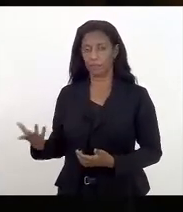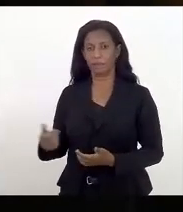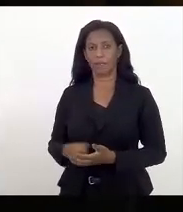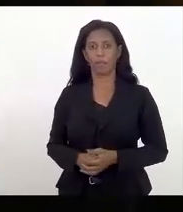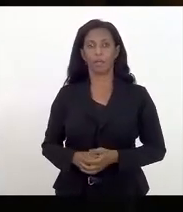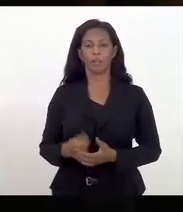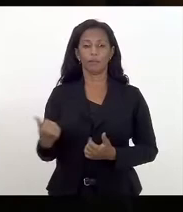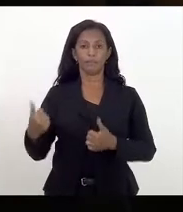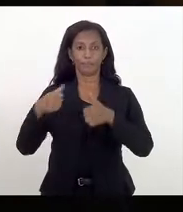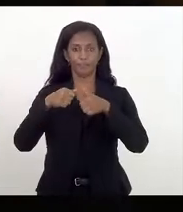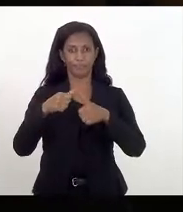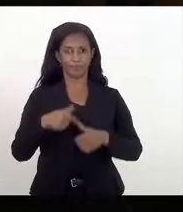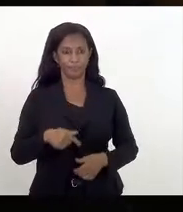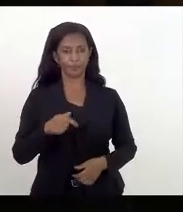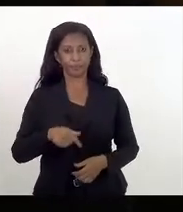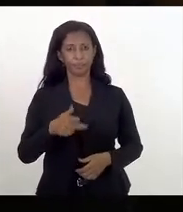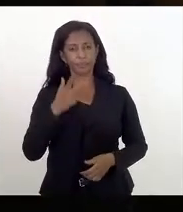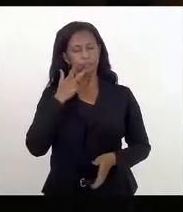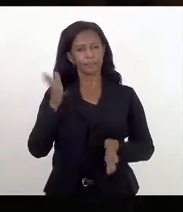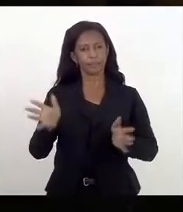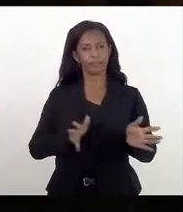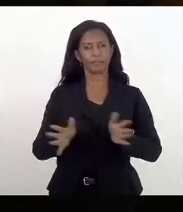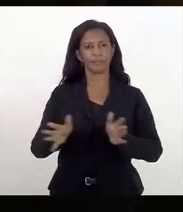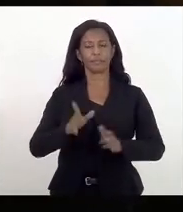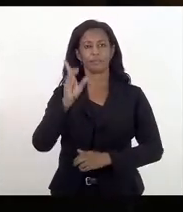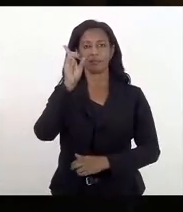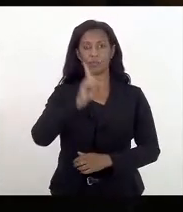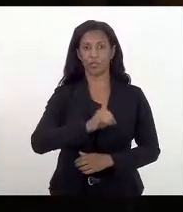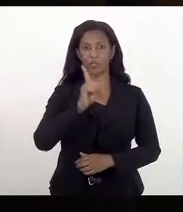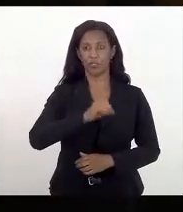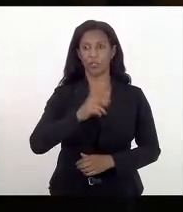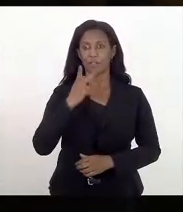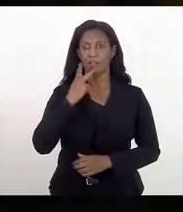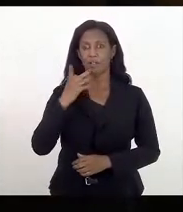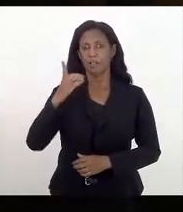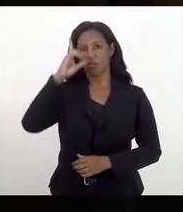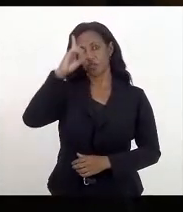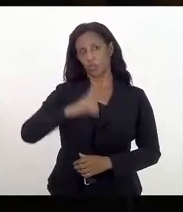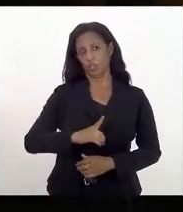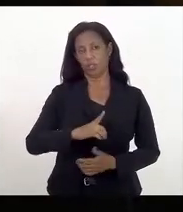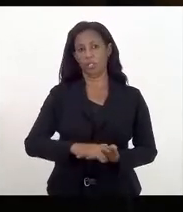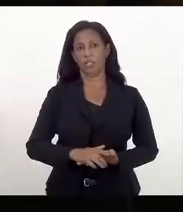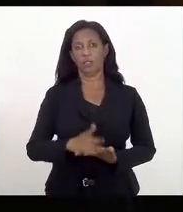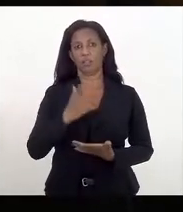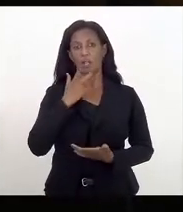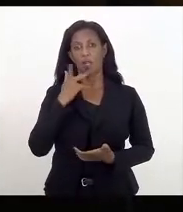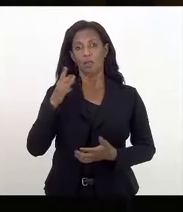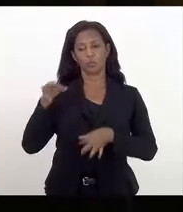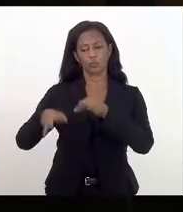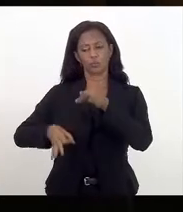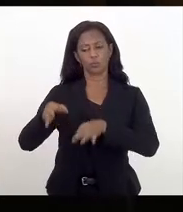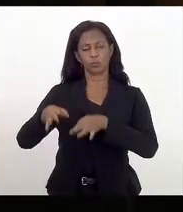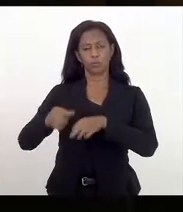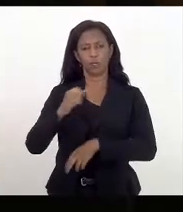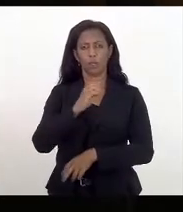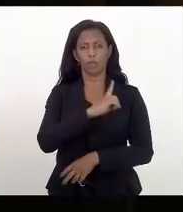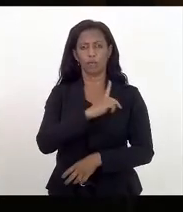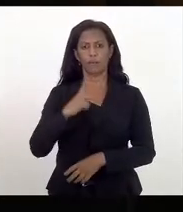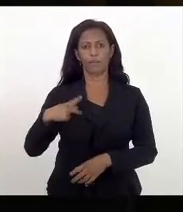portar aqui, falei do acesso ao direito, do acesso à justiça que tanto a defensoria pública tem